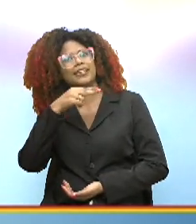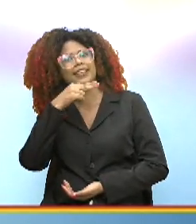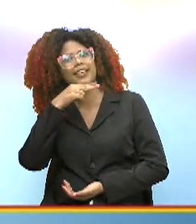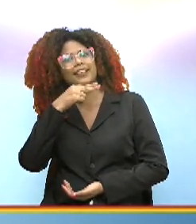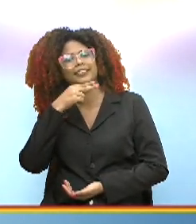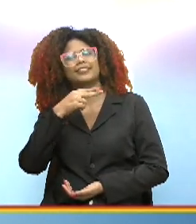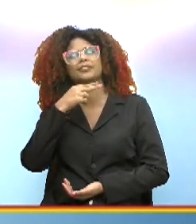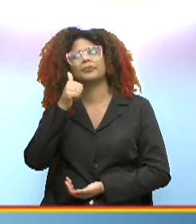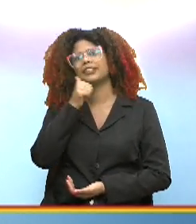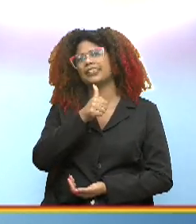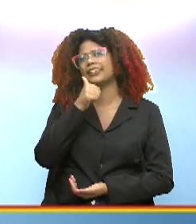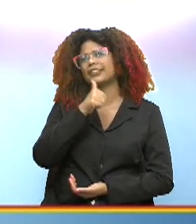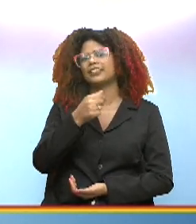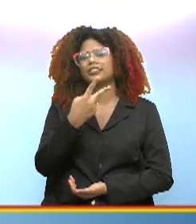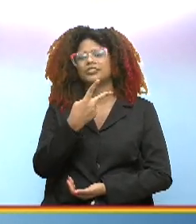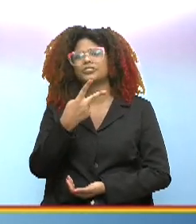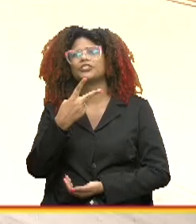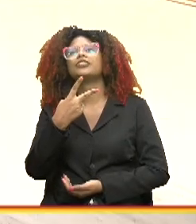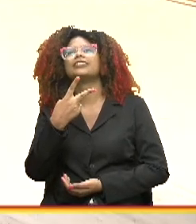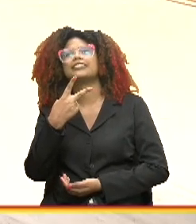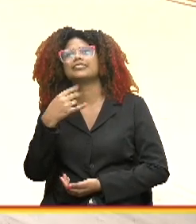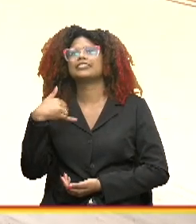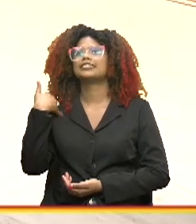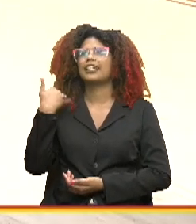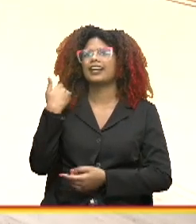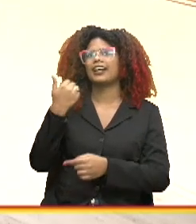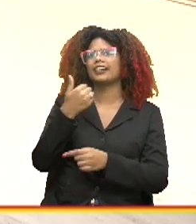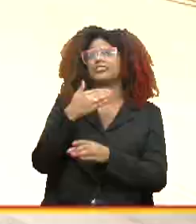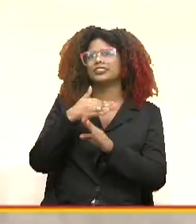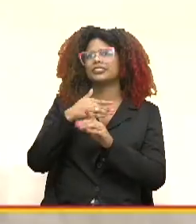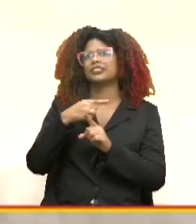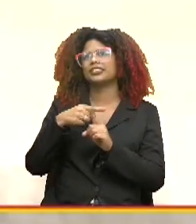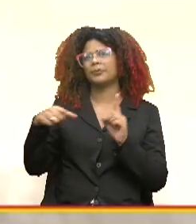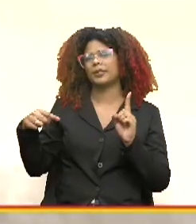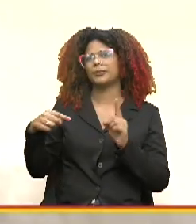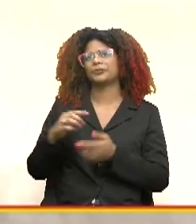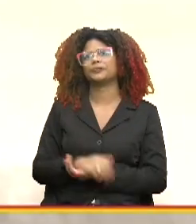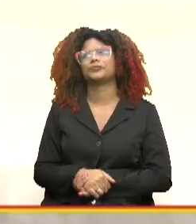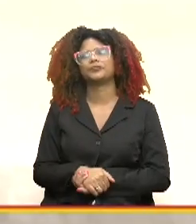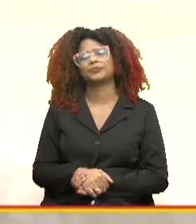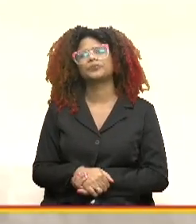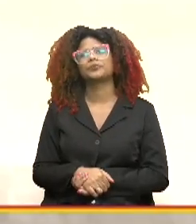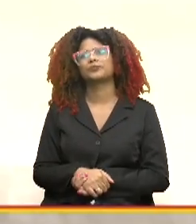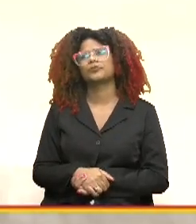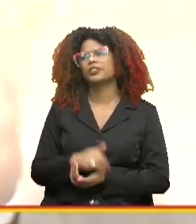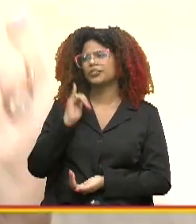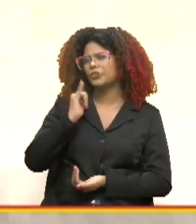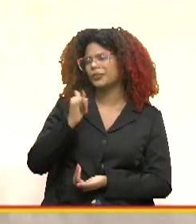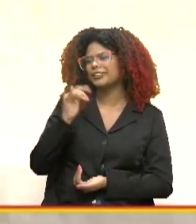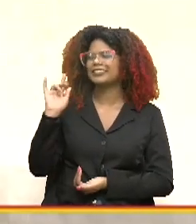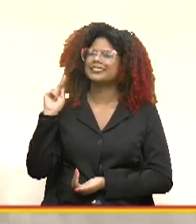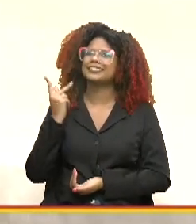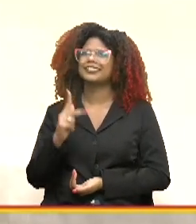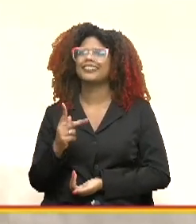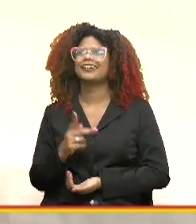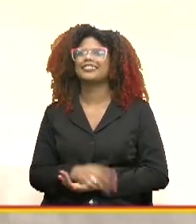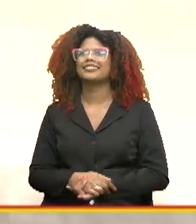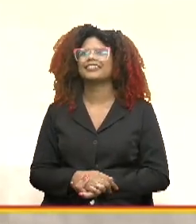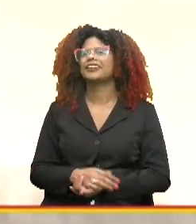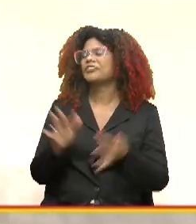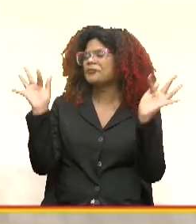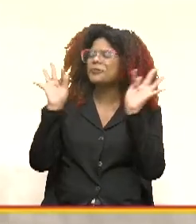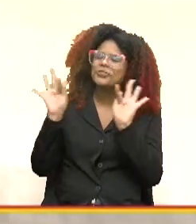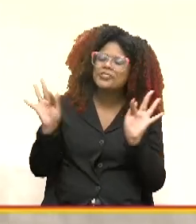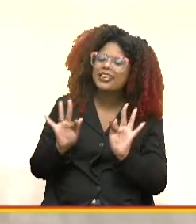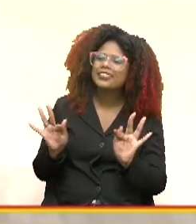e meio Ah já tem até uma netinha vocês estão aqui contando histórias Inclusive eu tô assim super